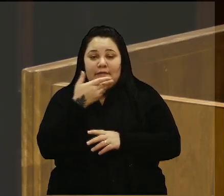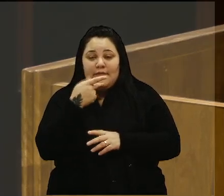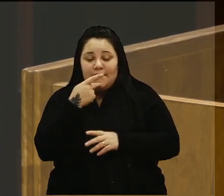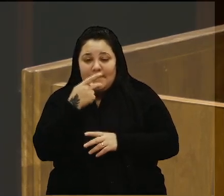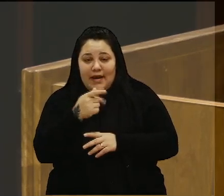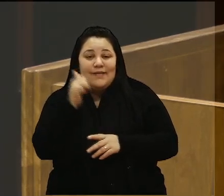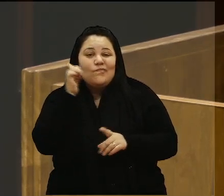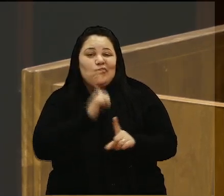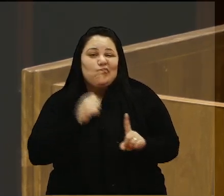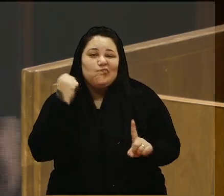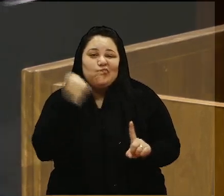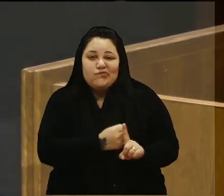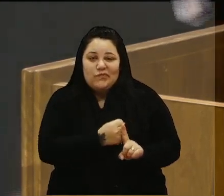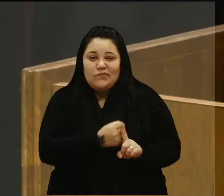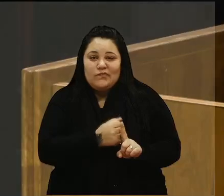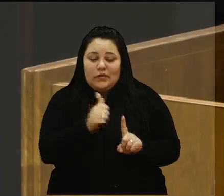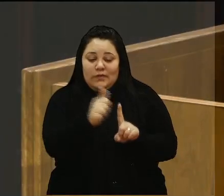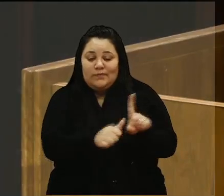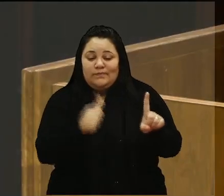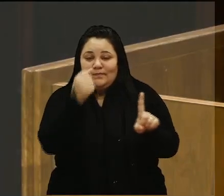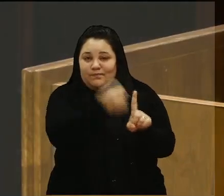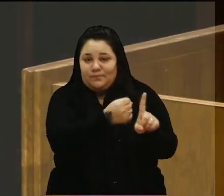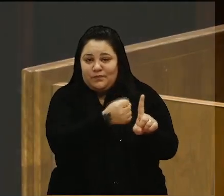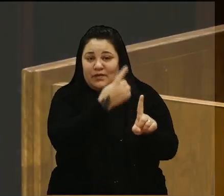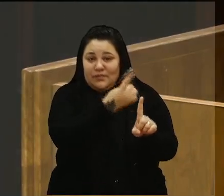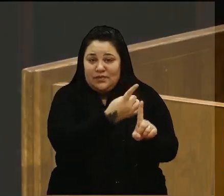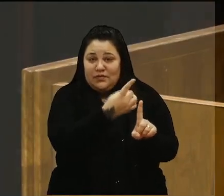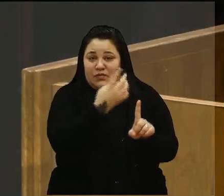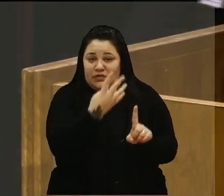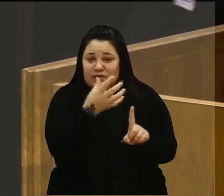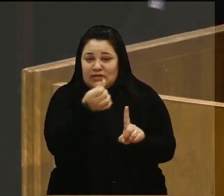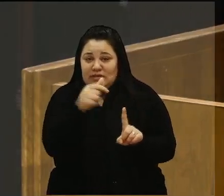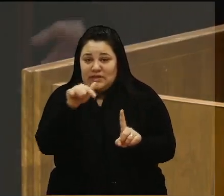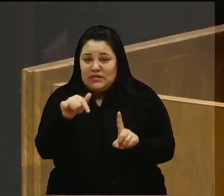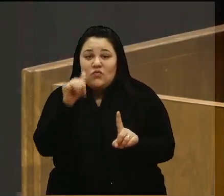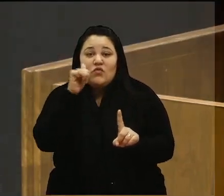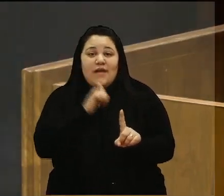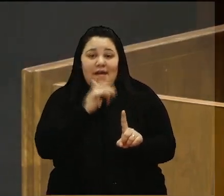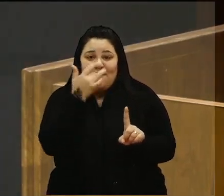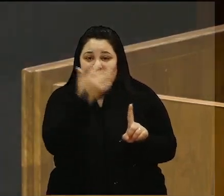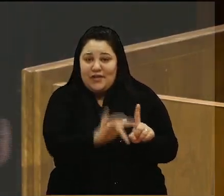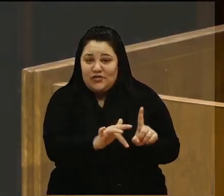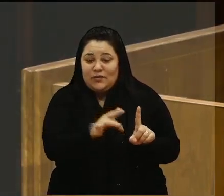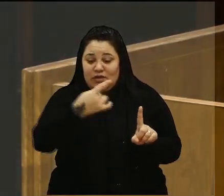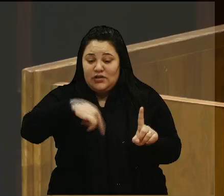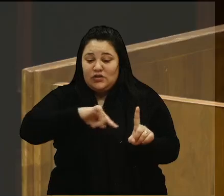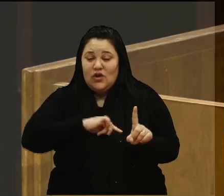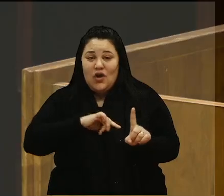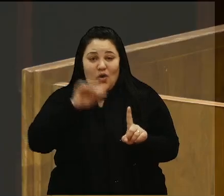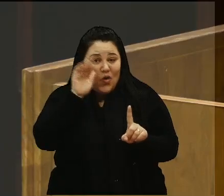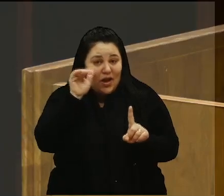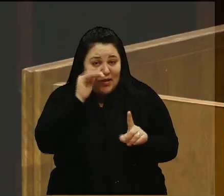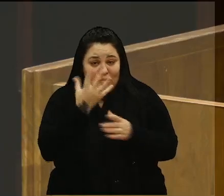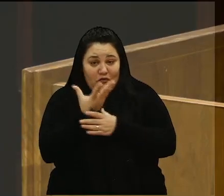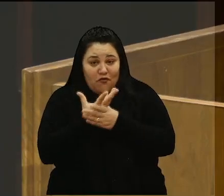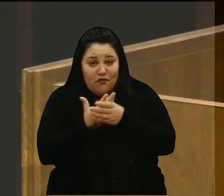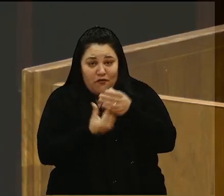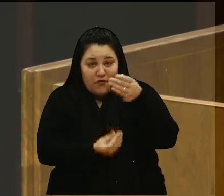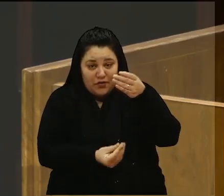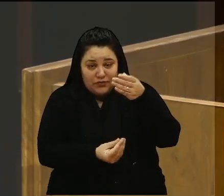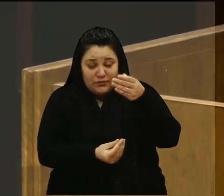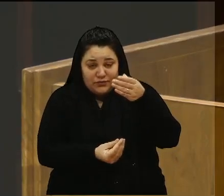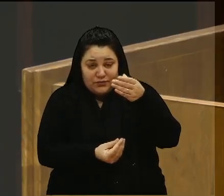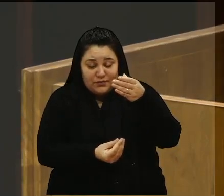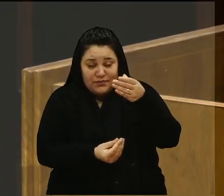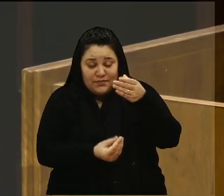mesmo ano, 1.467 mulheres foram vítimas. E quando nós filtramos os casos de feminicídio íntimo,